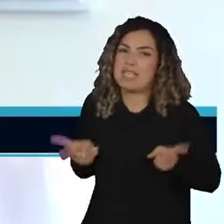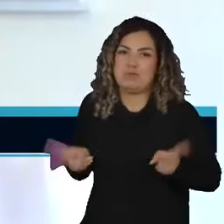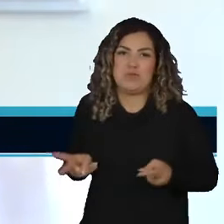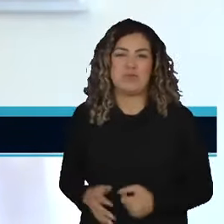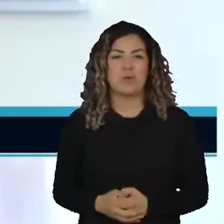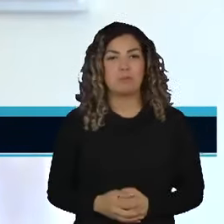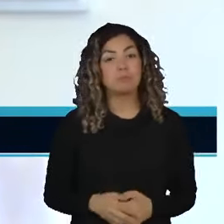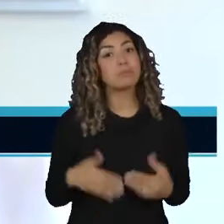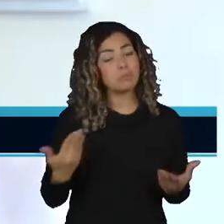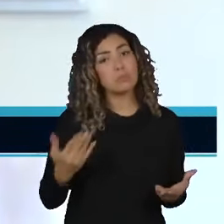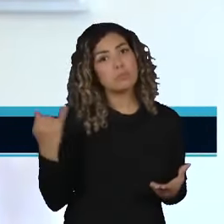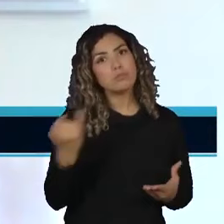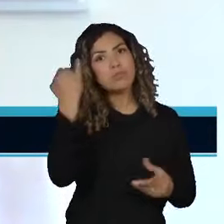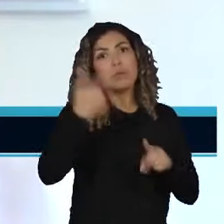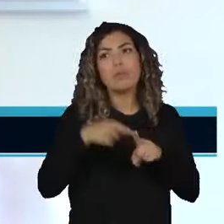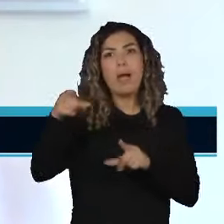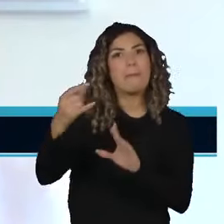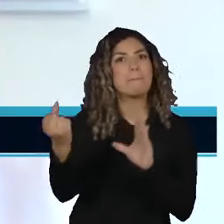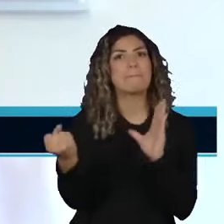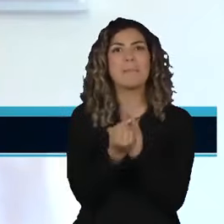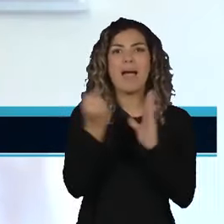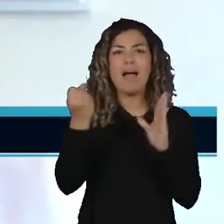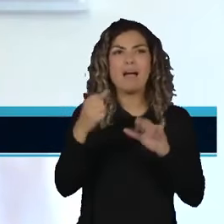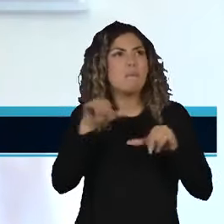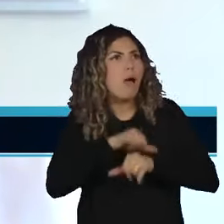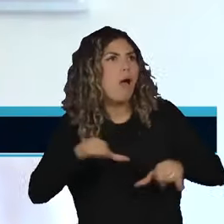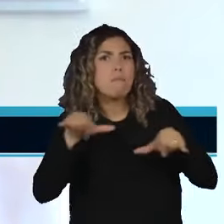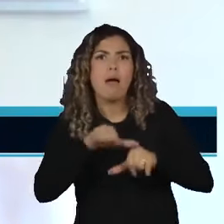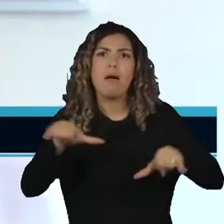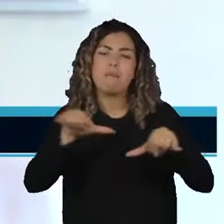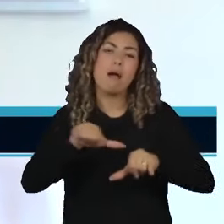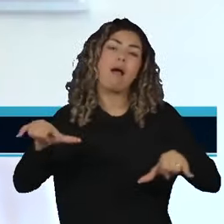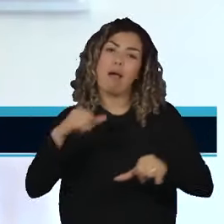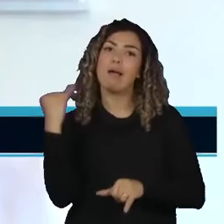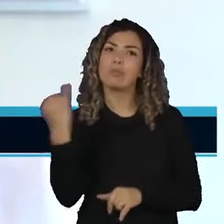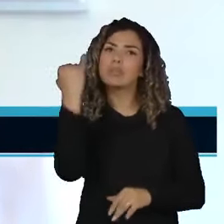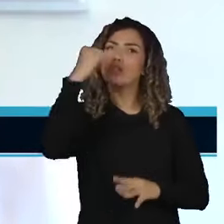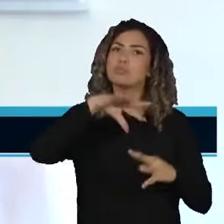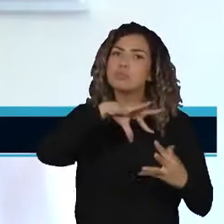poliomielite e com certeza vai ser possível erradicar a poliomielite do mundo todo.